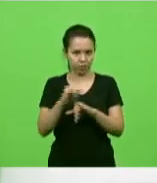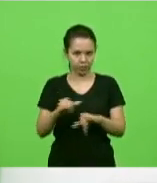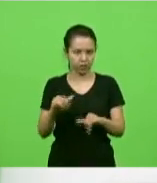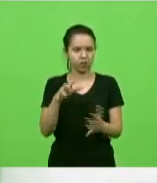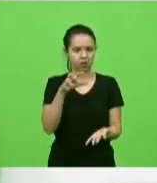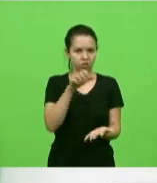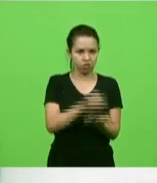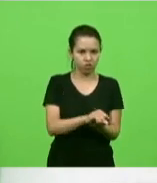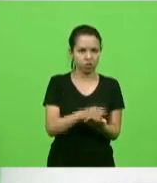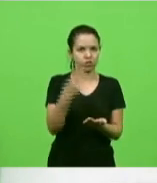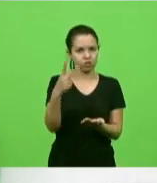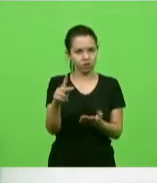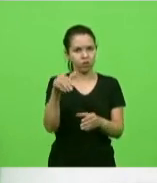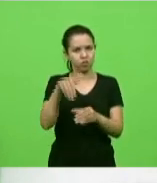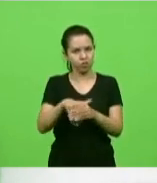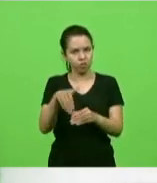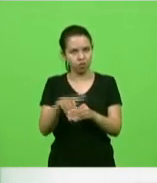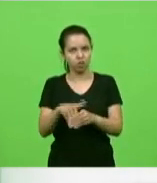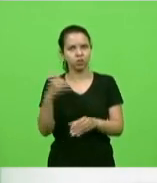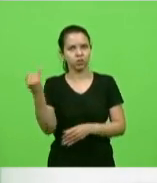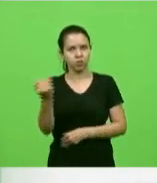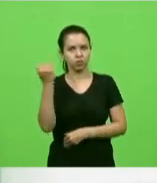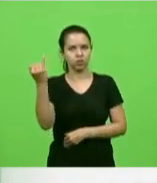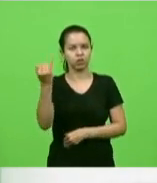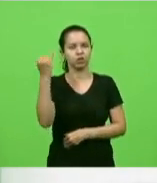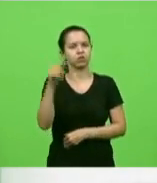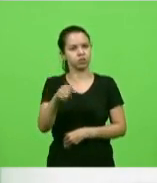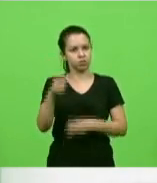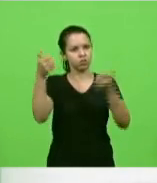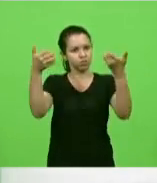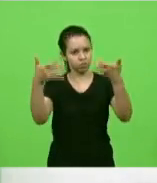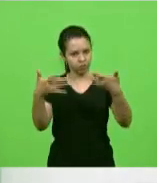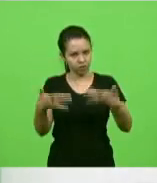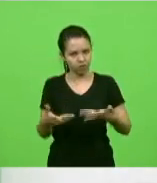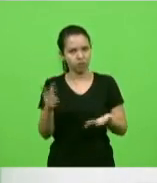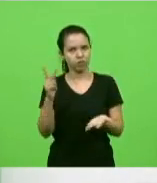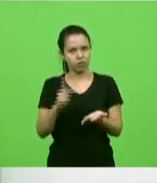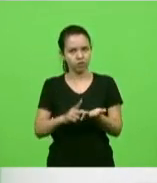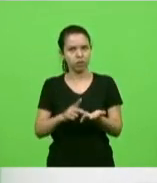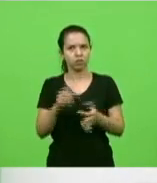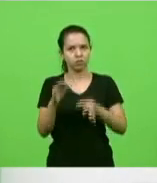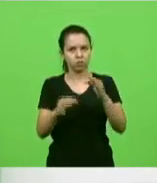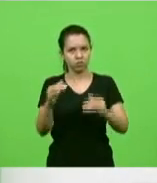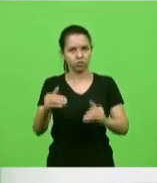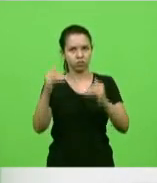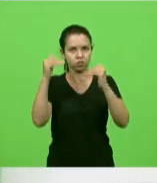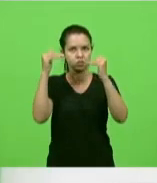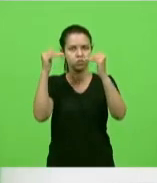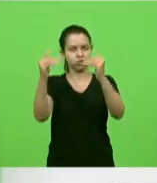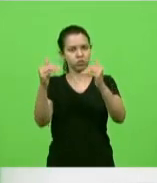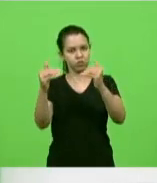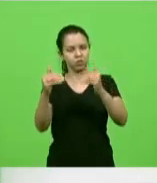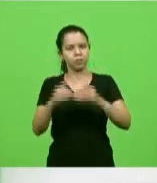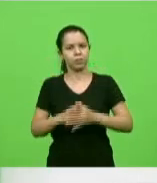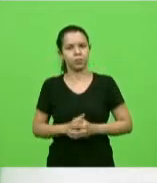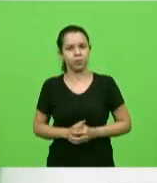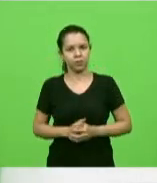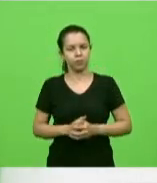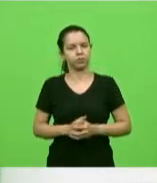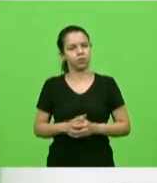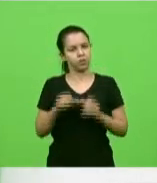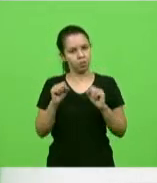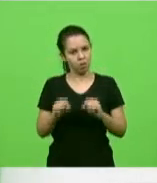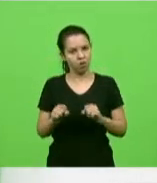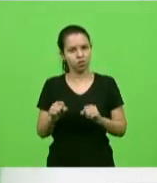Está registrado o seu voto. E foi muito oportuno o seu esclarecimento. De fato, também, desembargador, em razão de poder haver